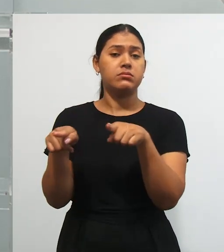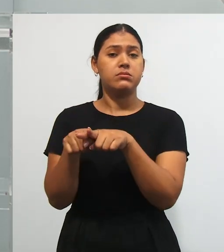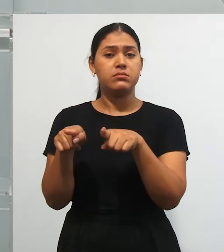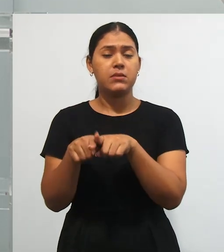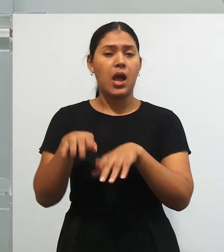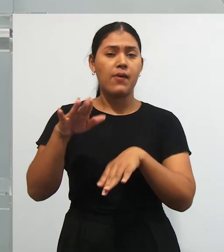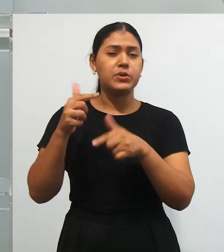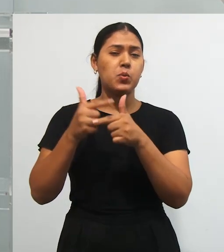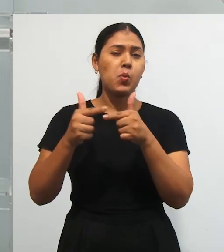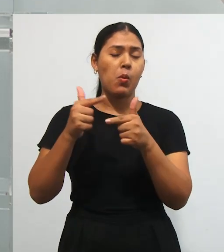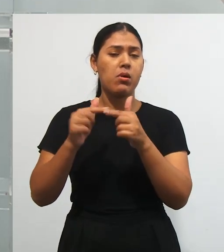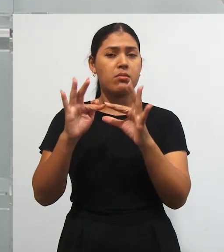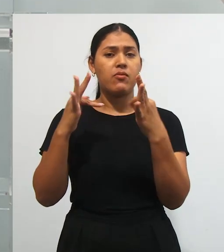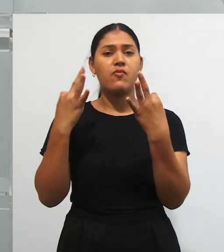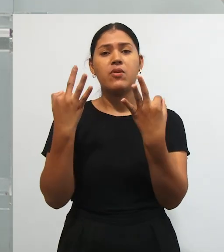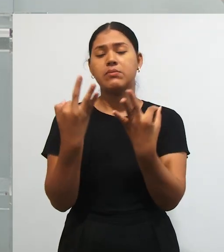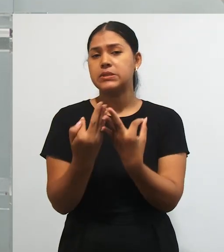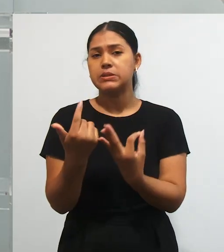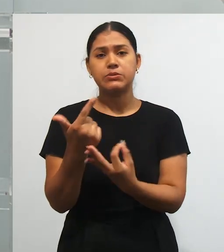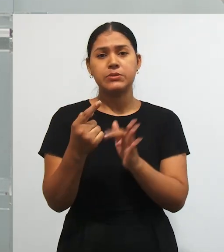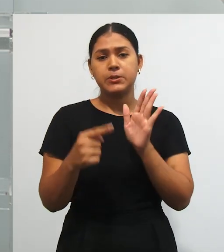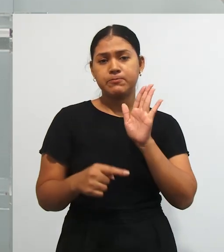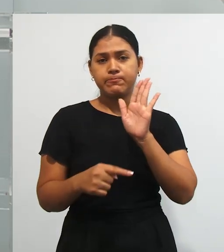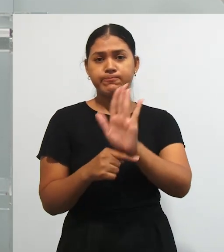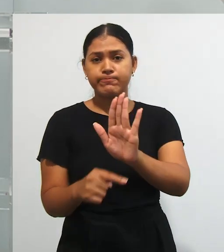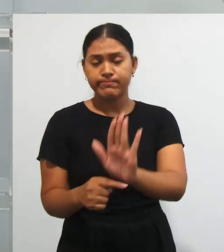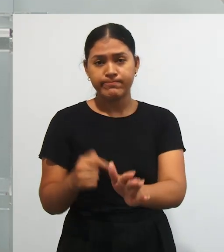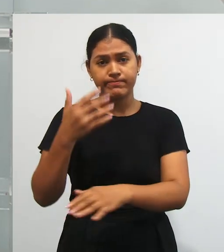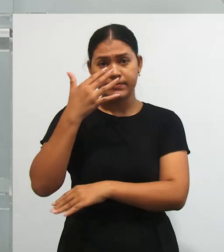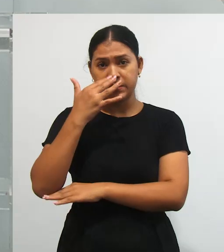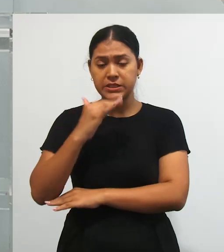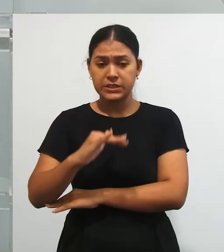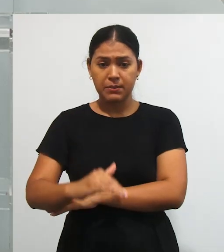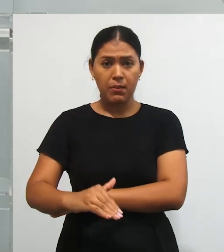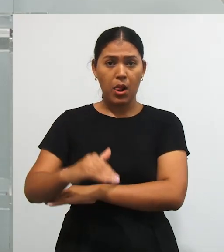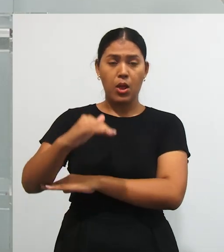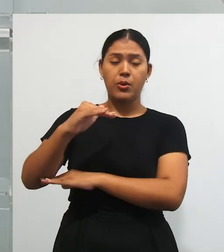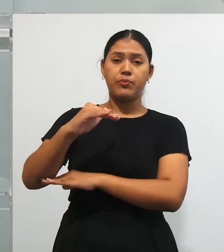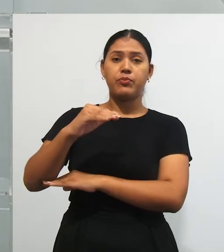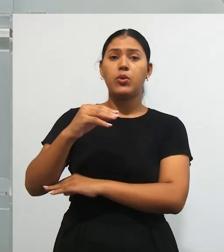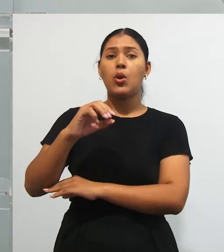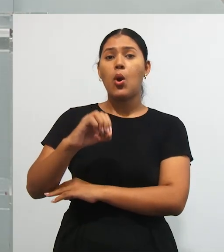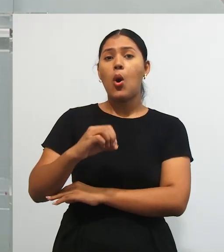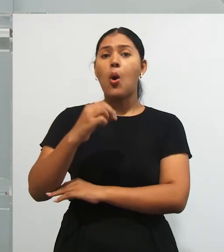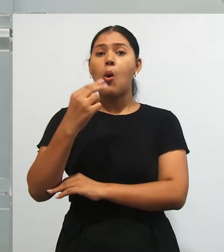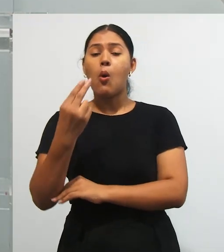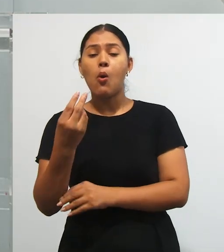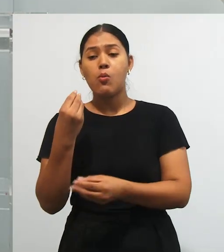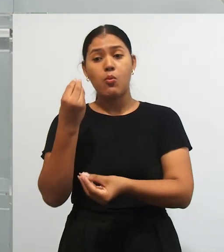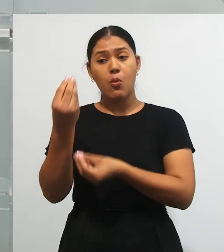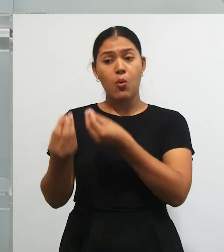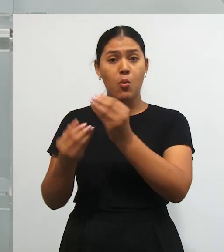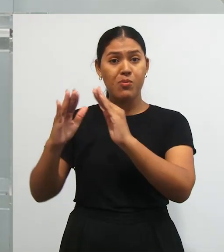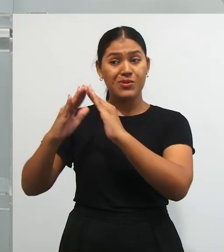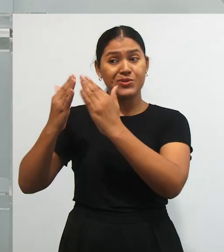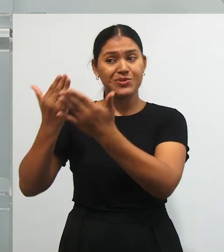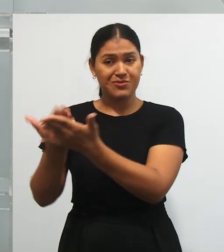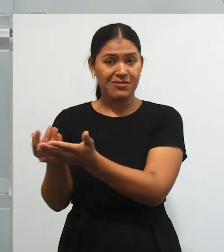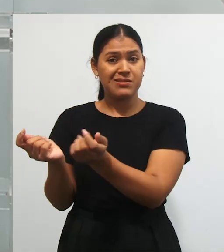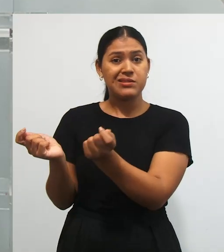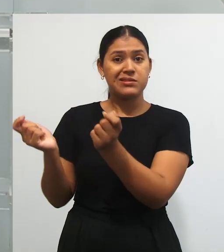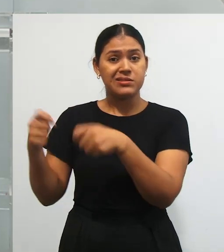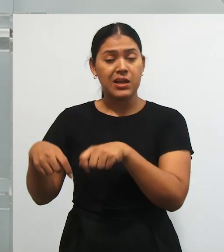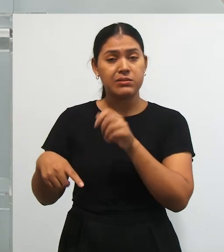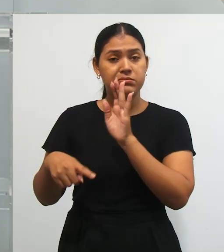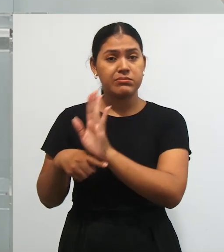devida atenção, o devido suporte em casa, se não estão recebendo, como que a escola poderia suprir essa